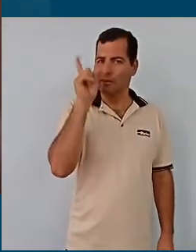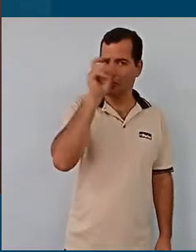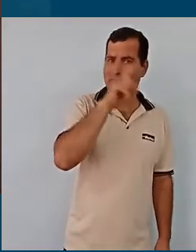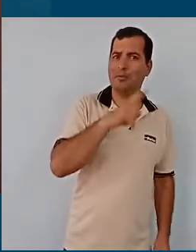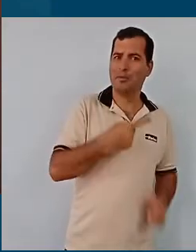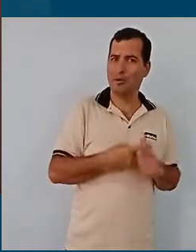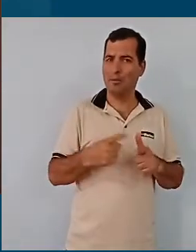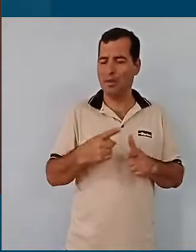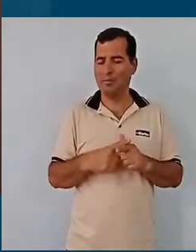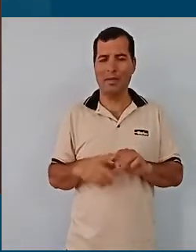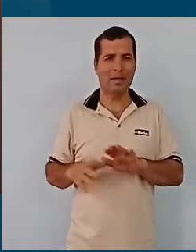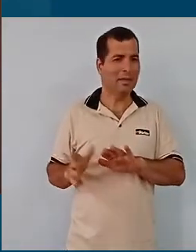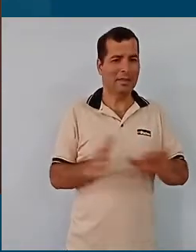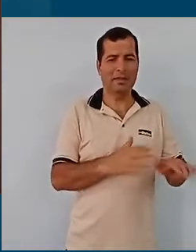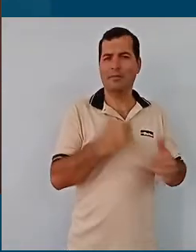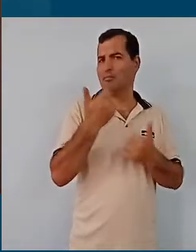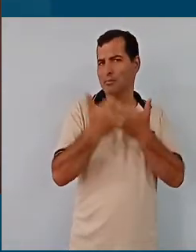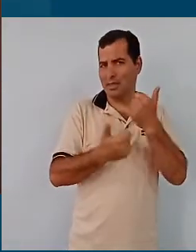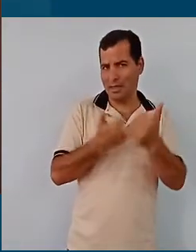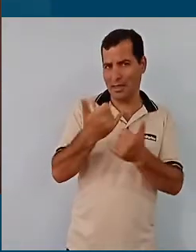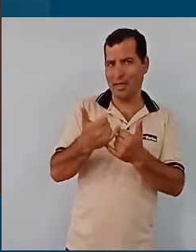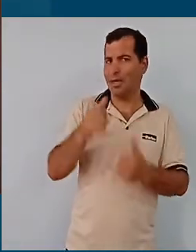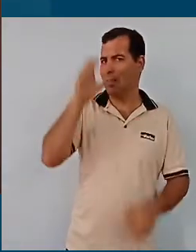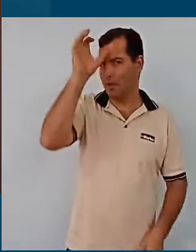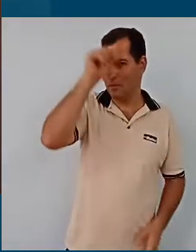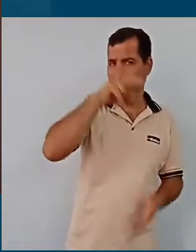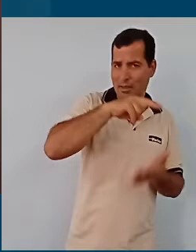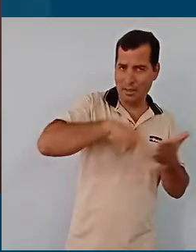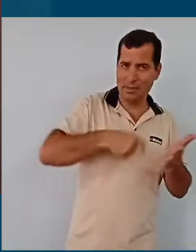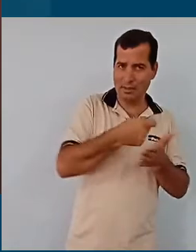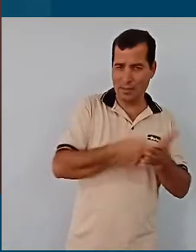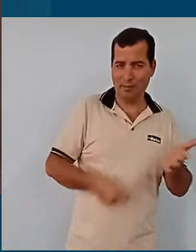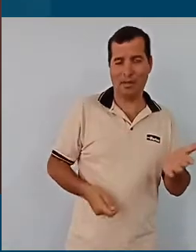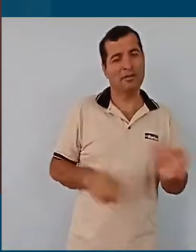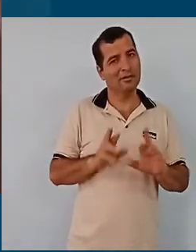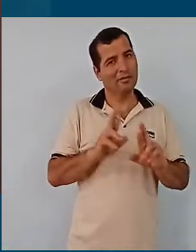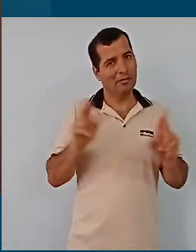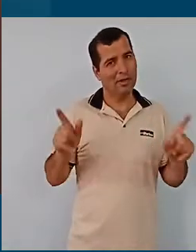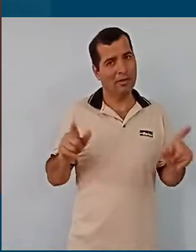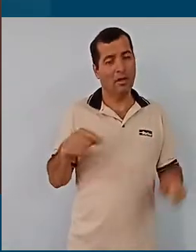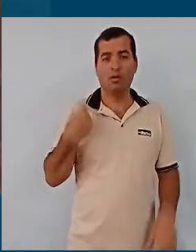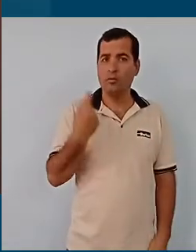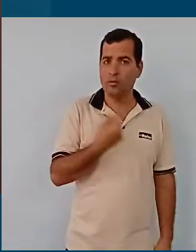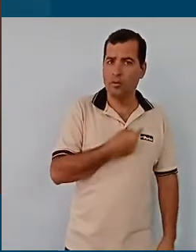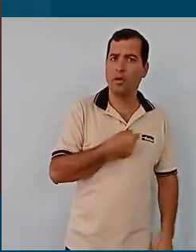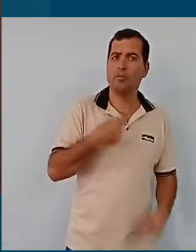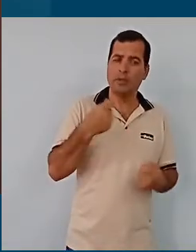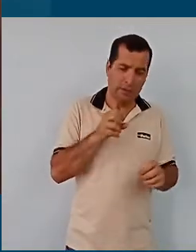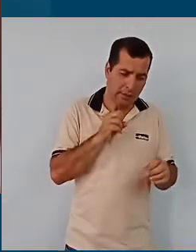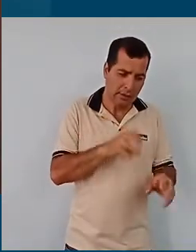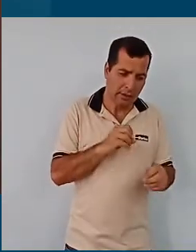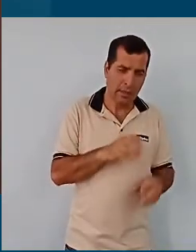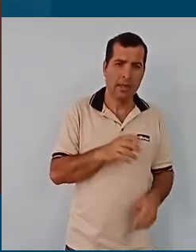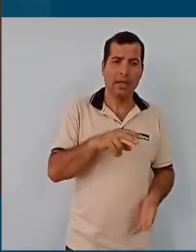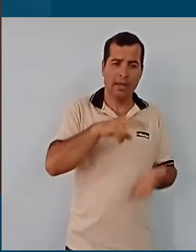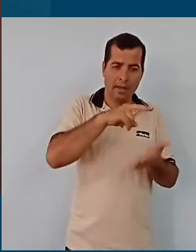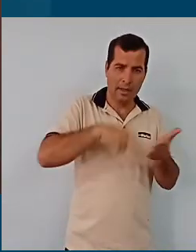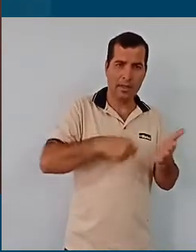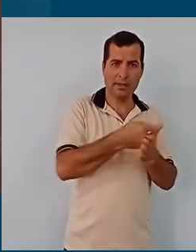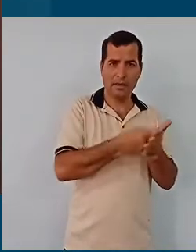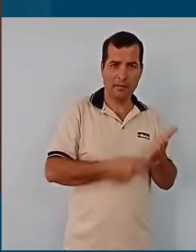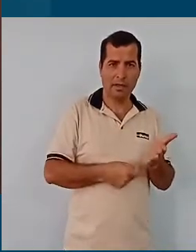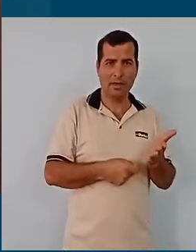brincar e outra coisa é aprender a ler e escrever, né? Então, eu não acho que a gente ensine a criança a ler e escrever de forma